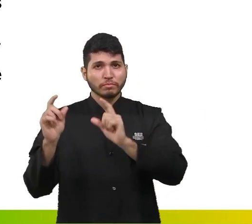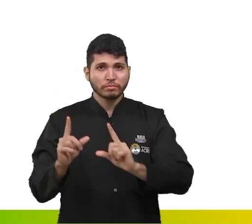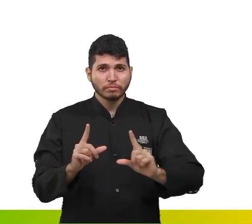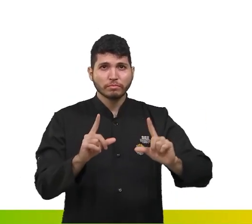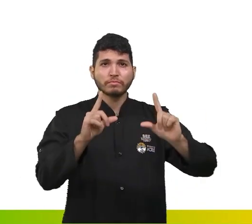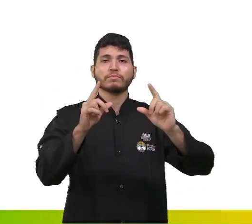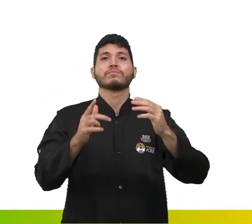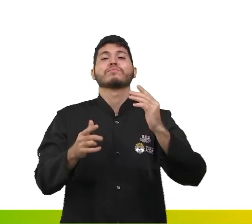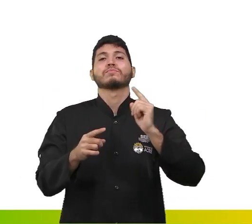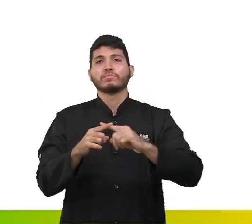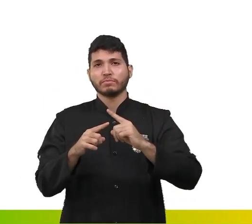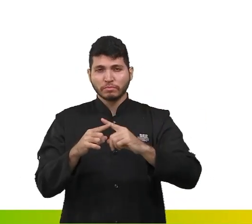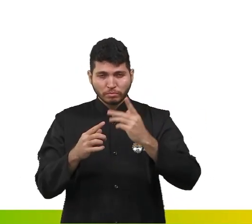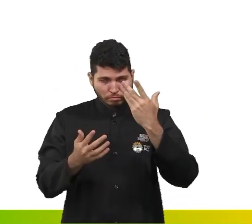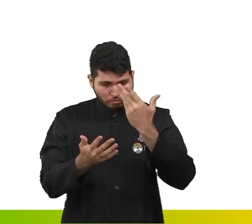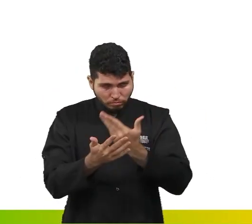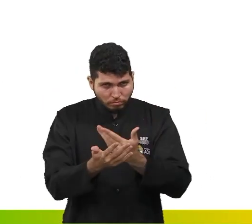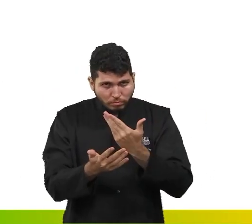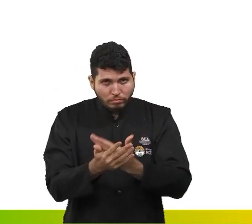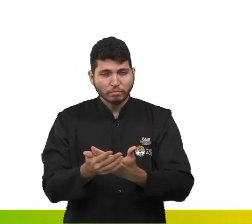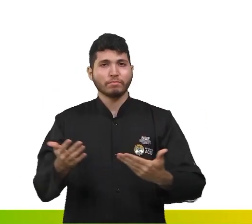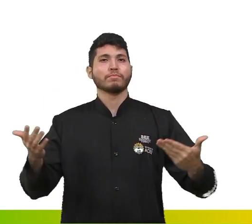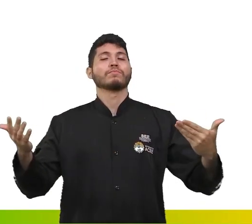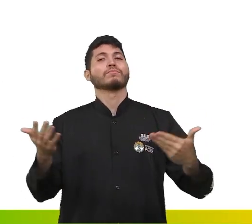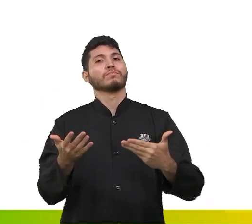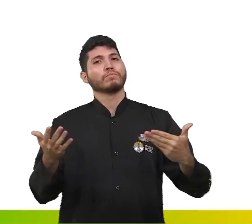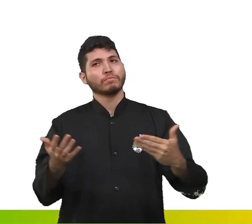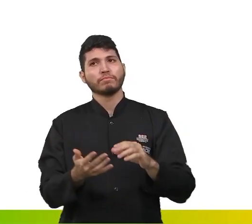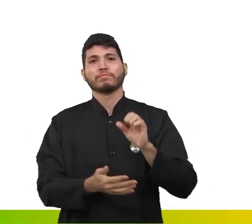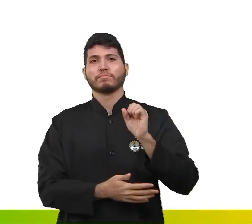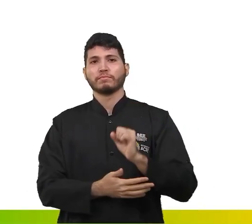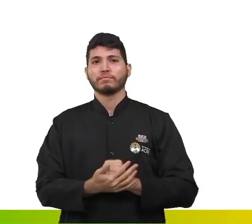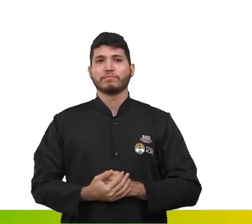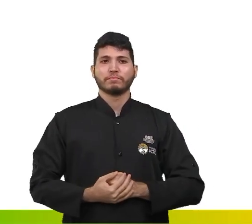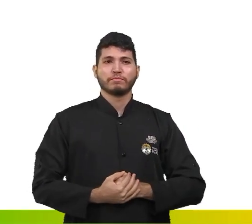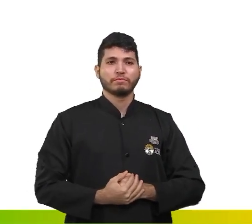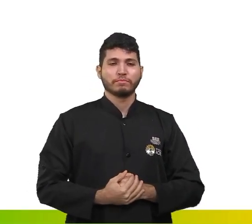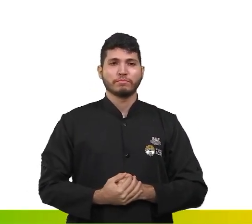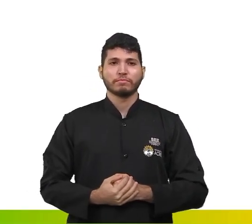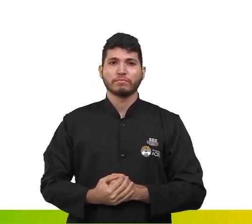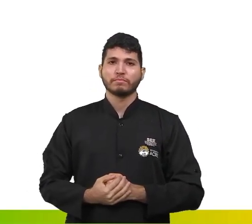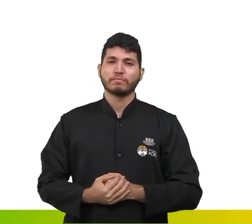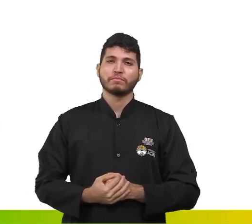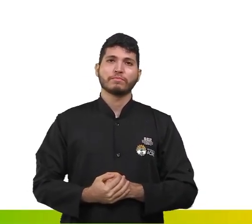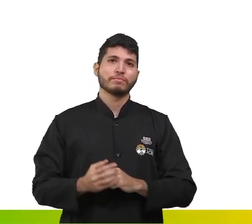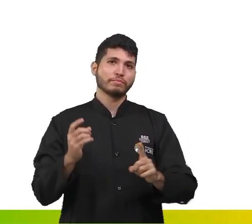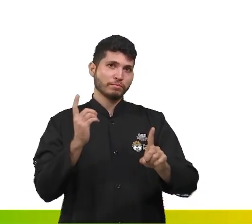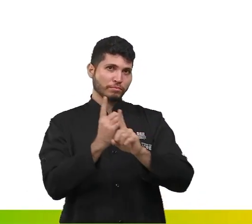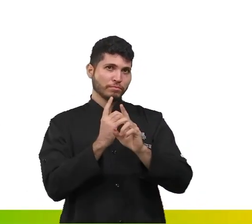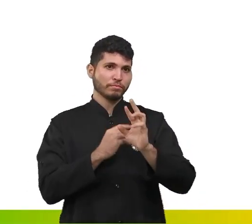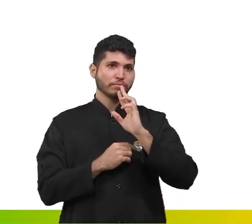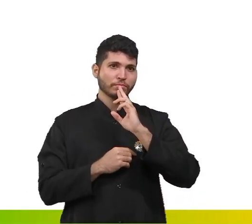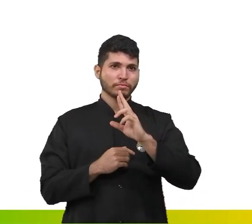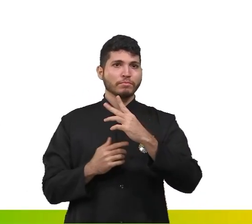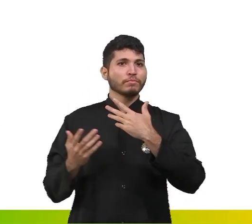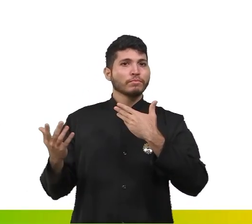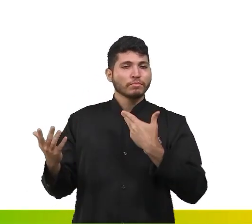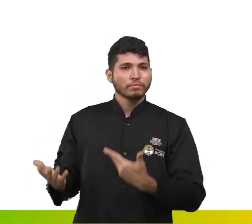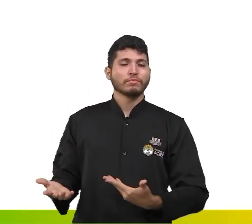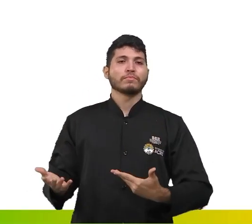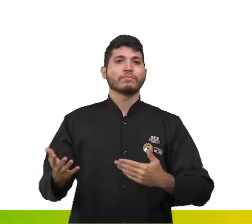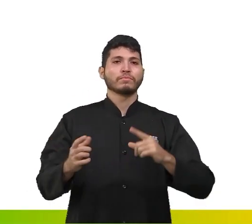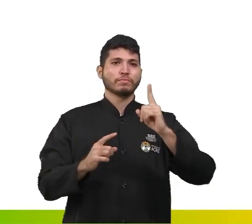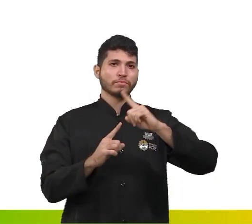nós vimos isso rapidamente, enquanto você pensa aí, ó. Já está aqui a nossa resposta. Quando eu falei de tipologia do feminicídio,